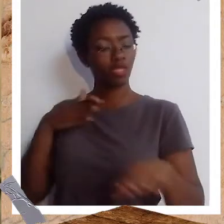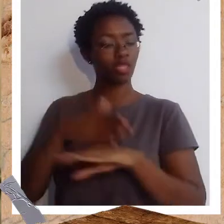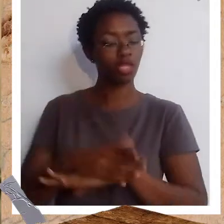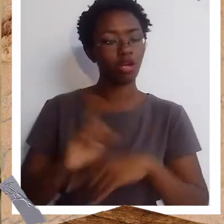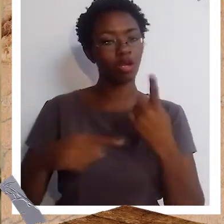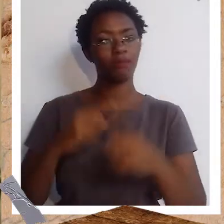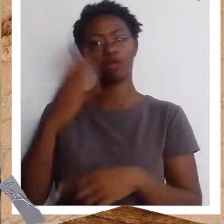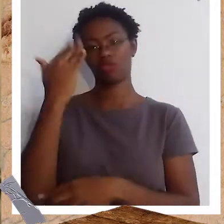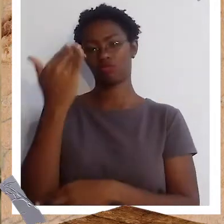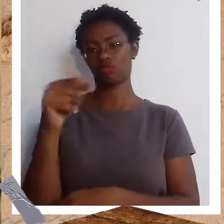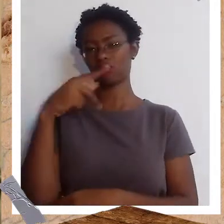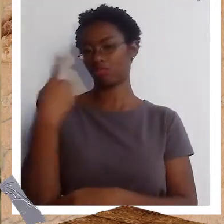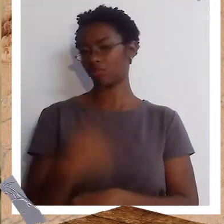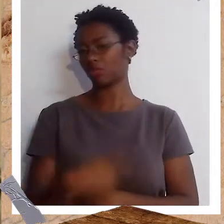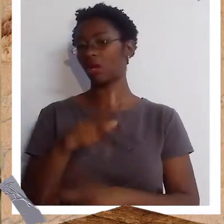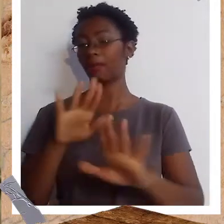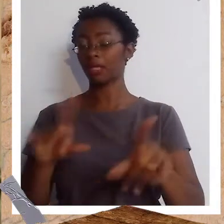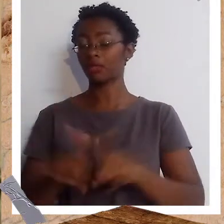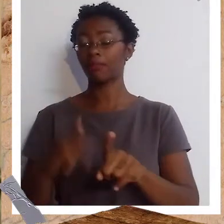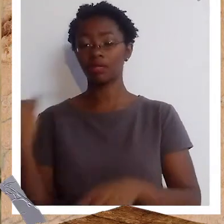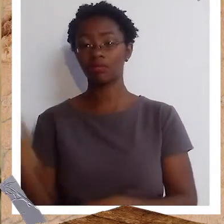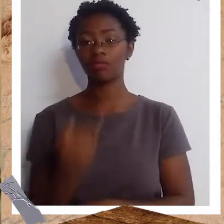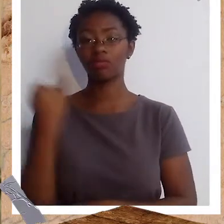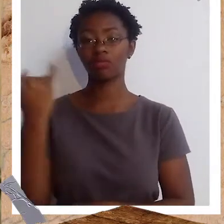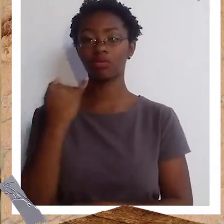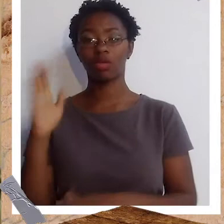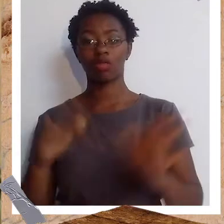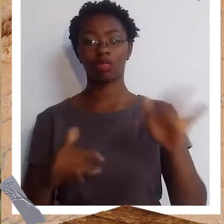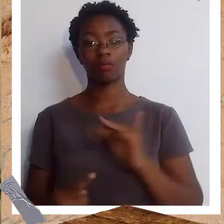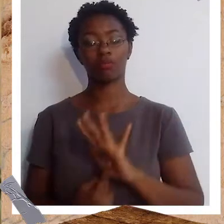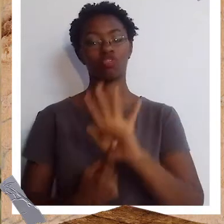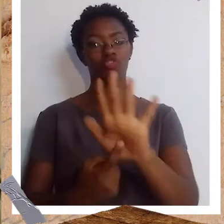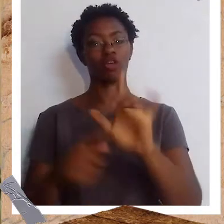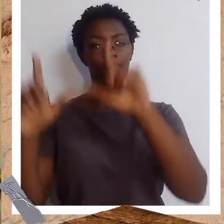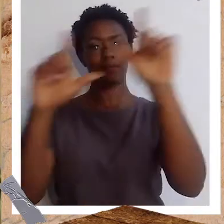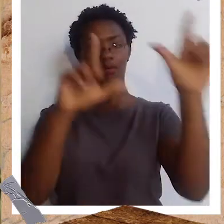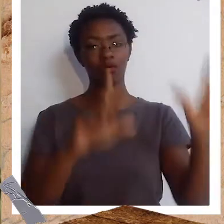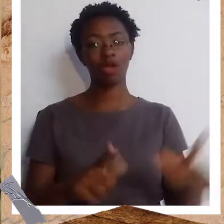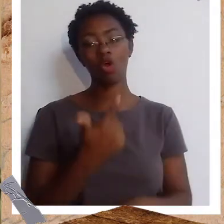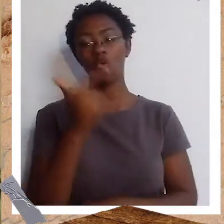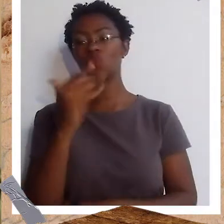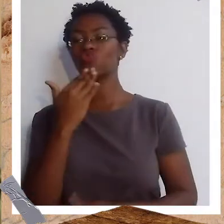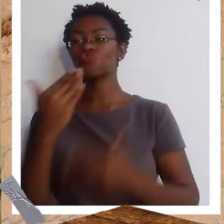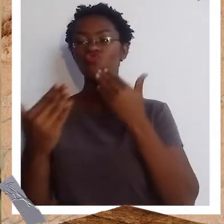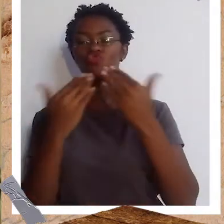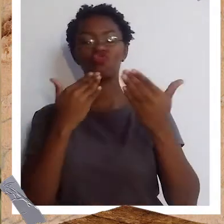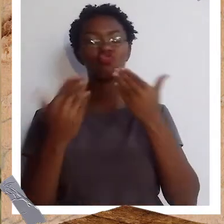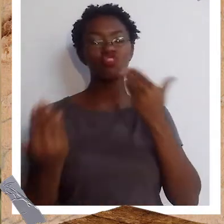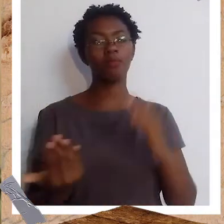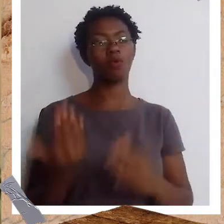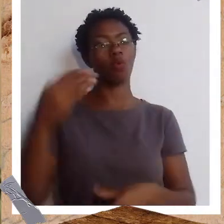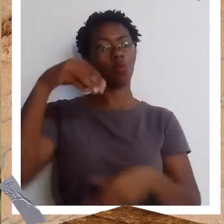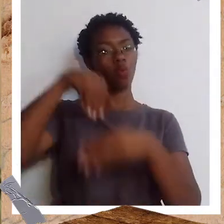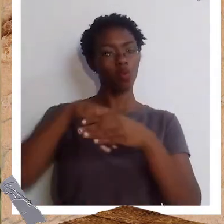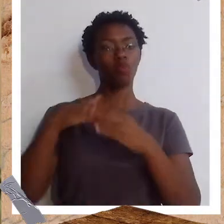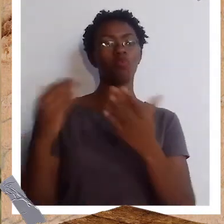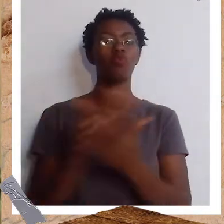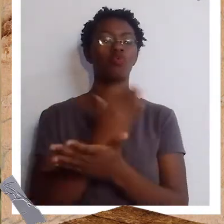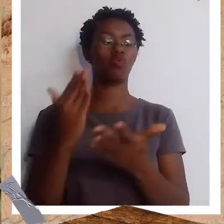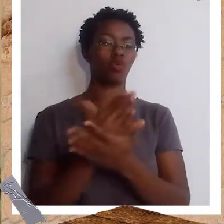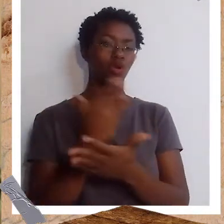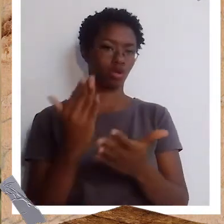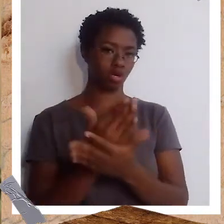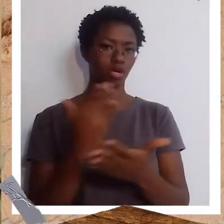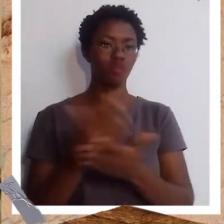também nos interessa trazer na exposição essas outras faces de Carolina, ou seja, os conteúdos dos seus livros, né, o que ela